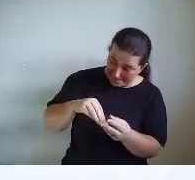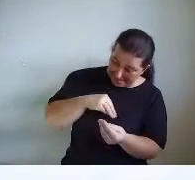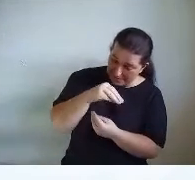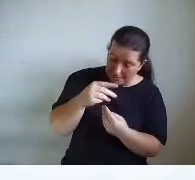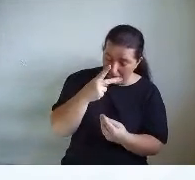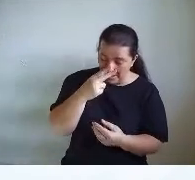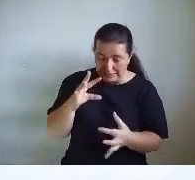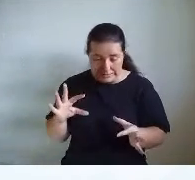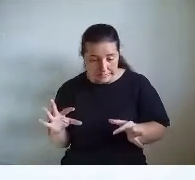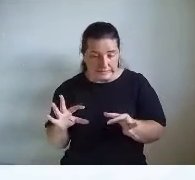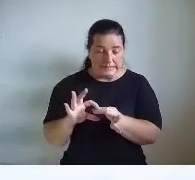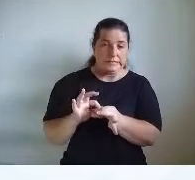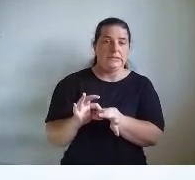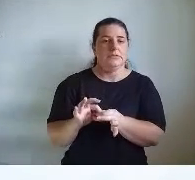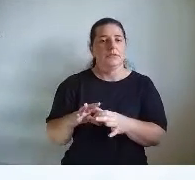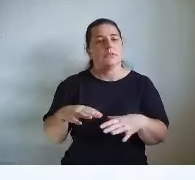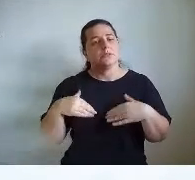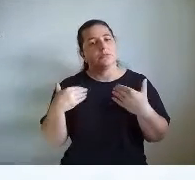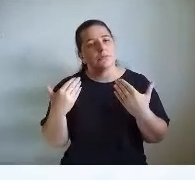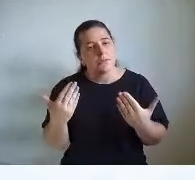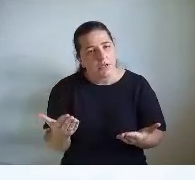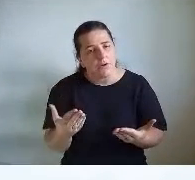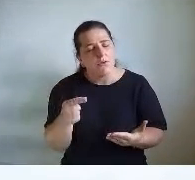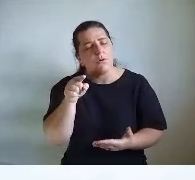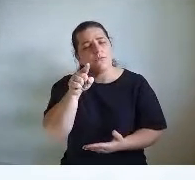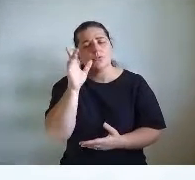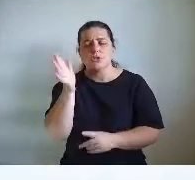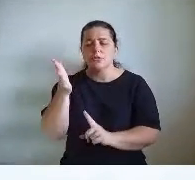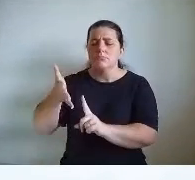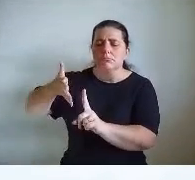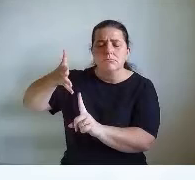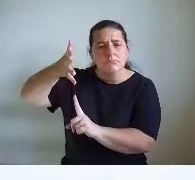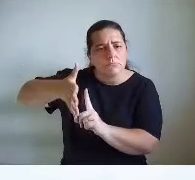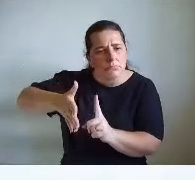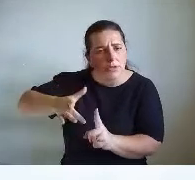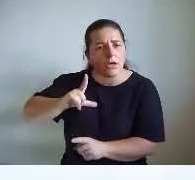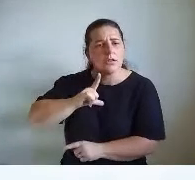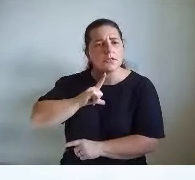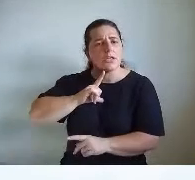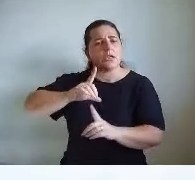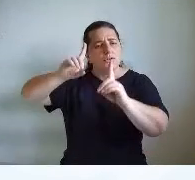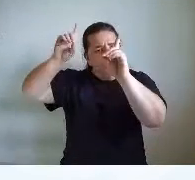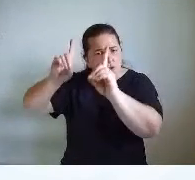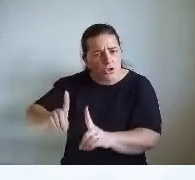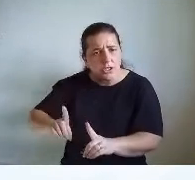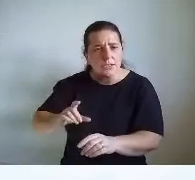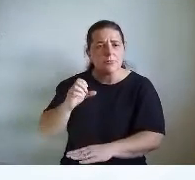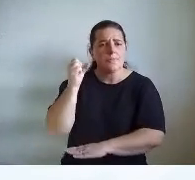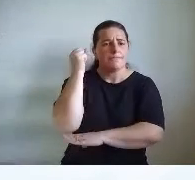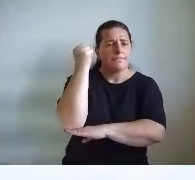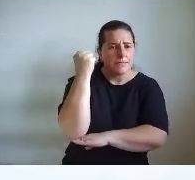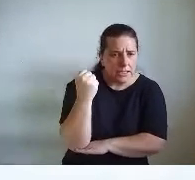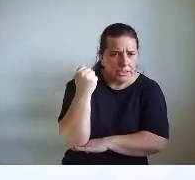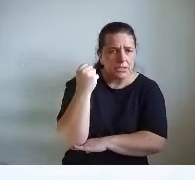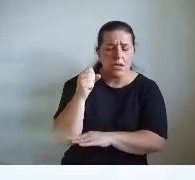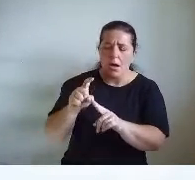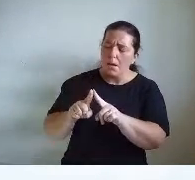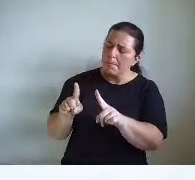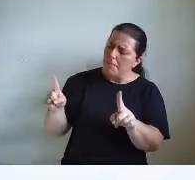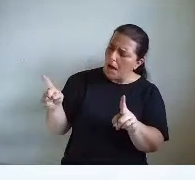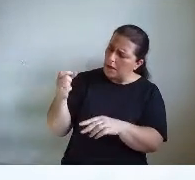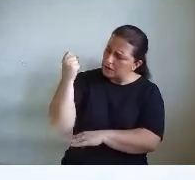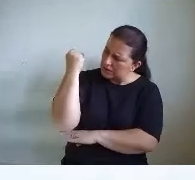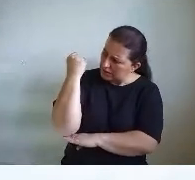ligadas. Então, como você falou, temos o direito de resistência, mas essa resistência ela precisa